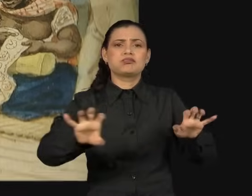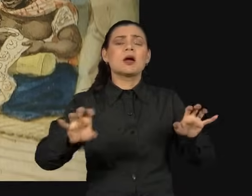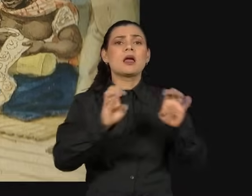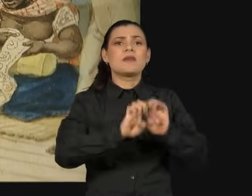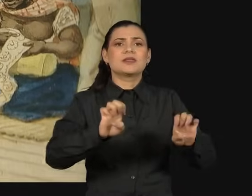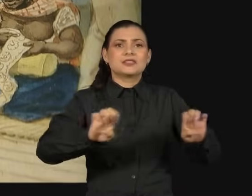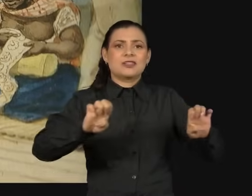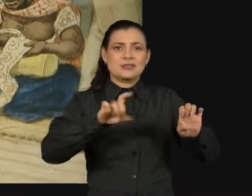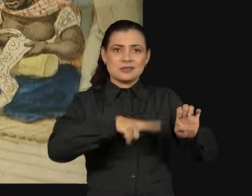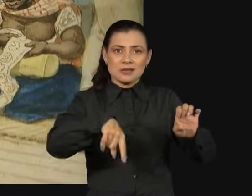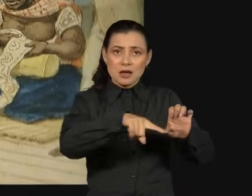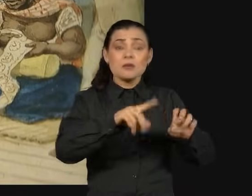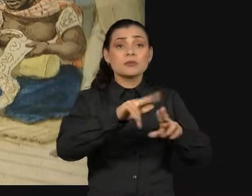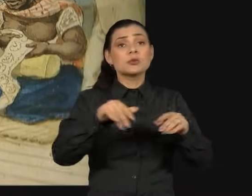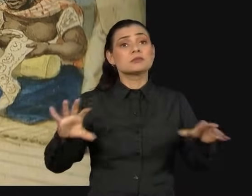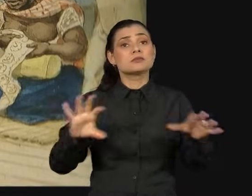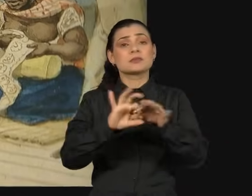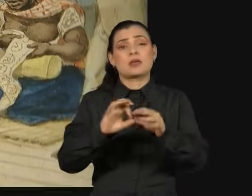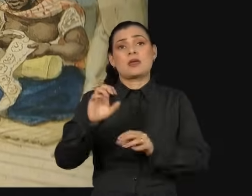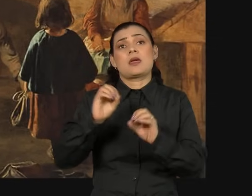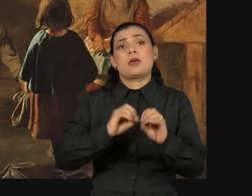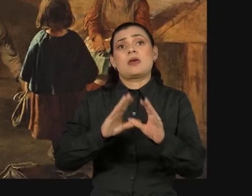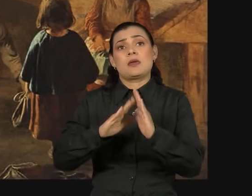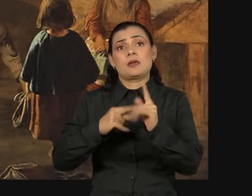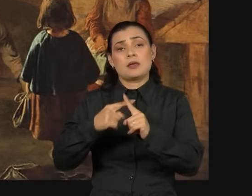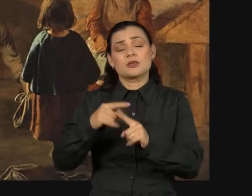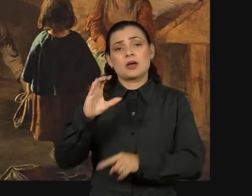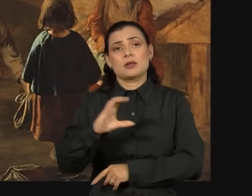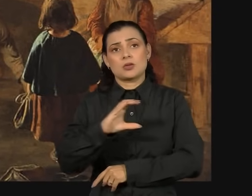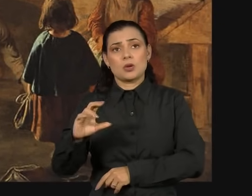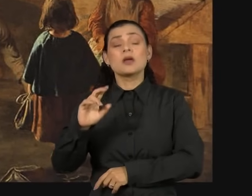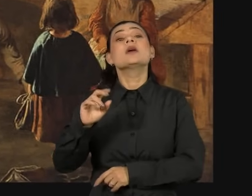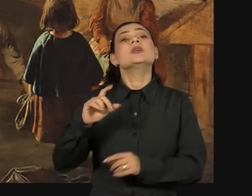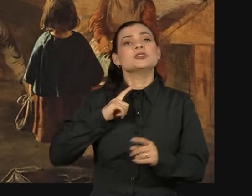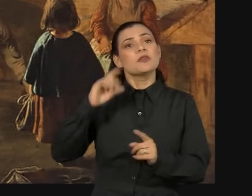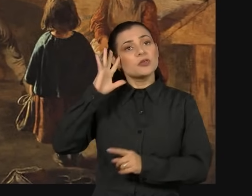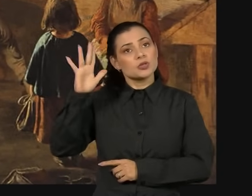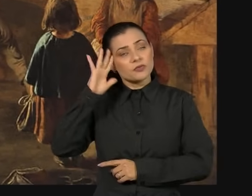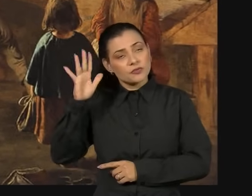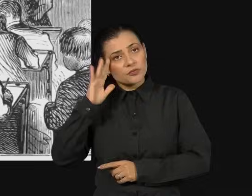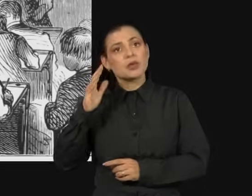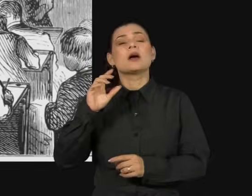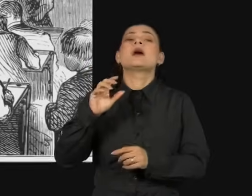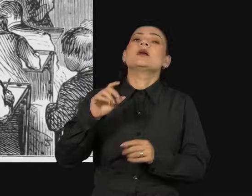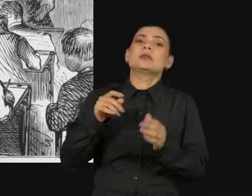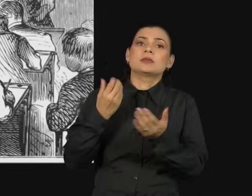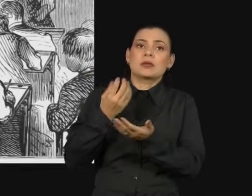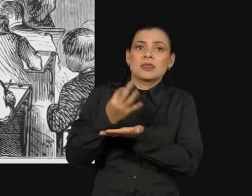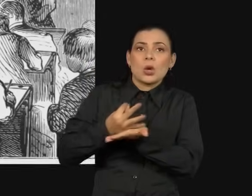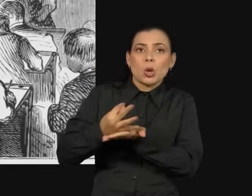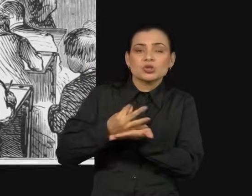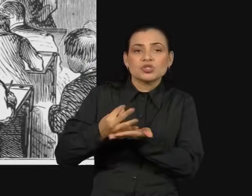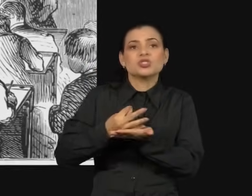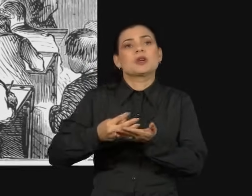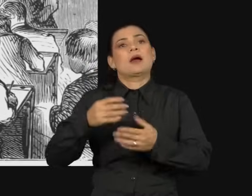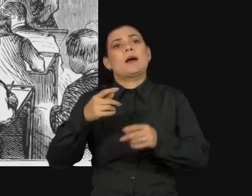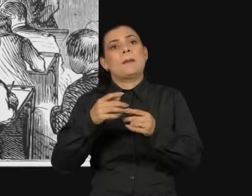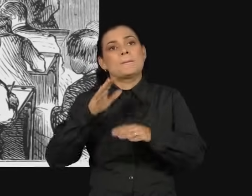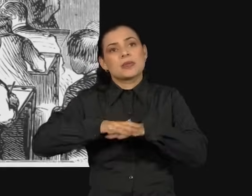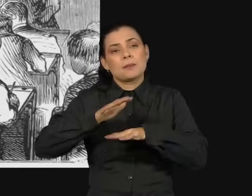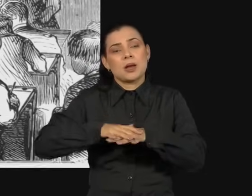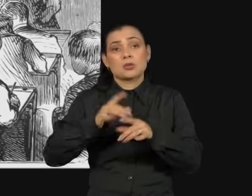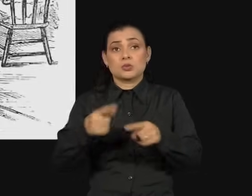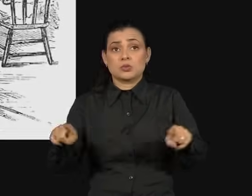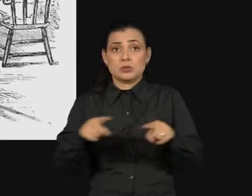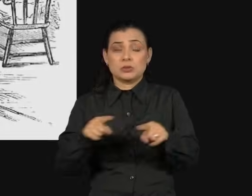Igreja Católica e incluíam matérias como filosofia, teologia, matemática e música, que visavam a